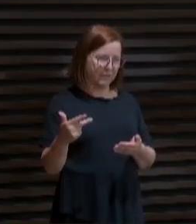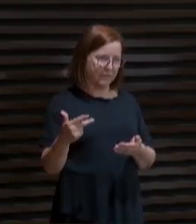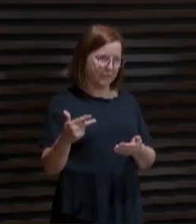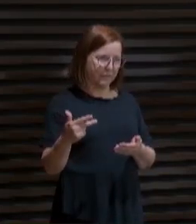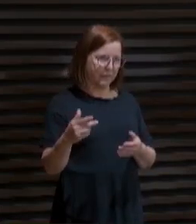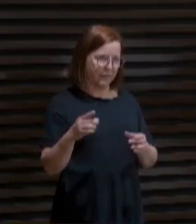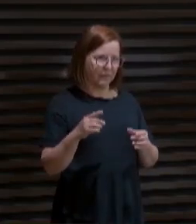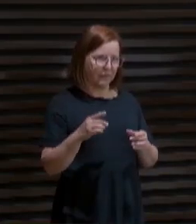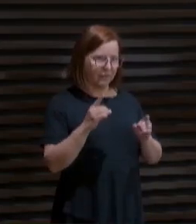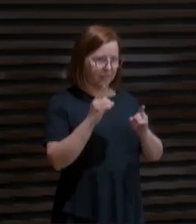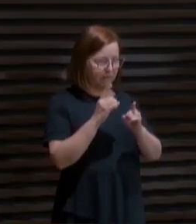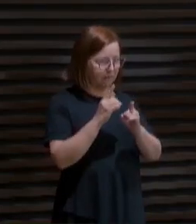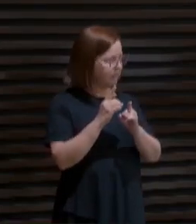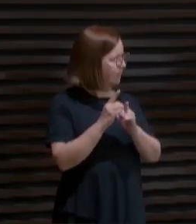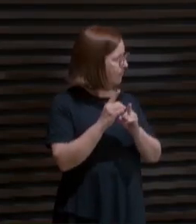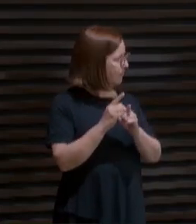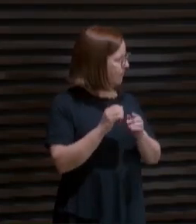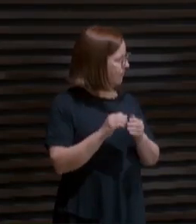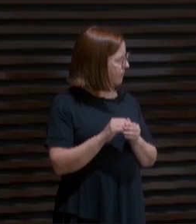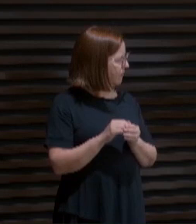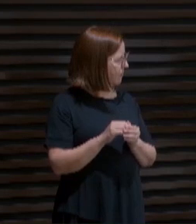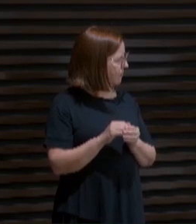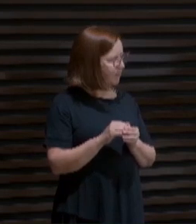Reunidos eles na Galileia. Mateus 17...